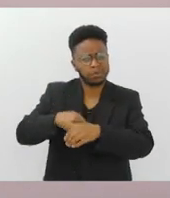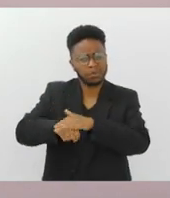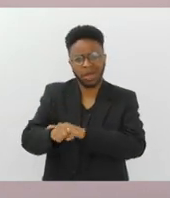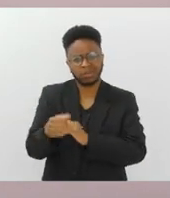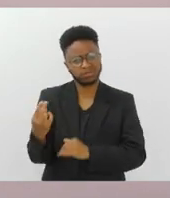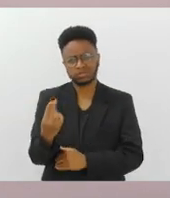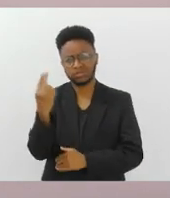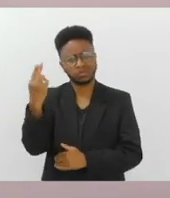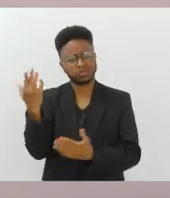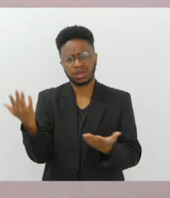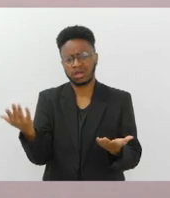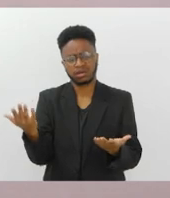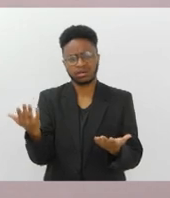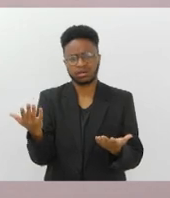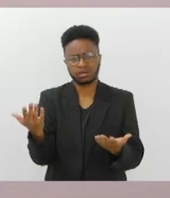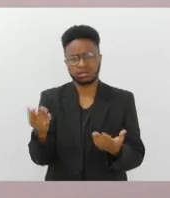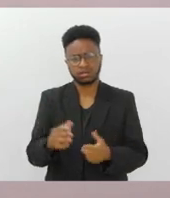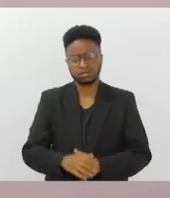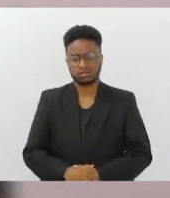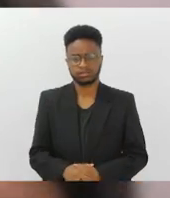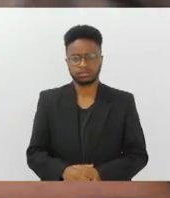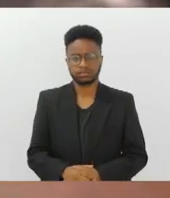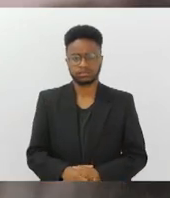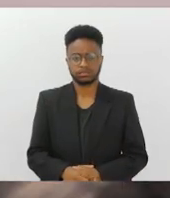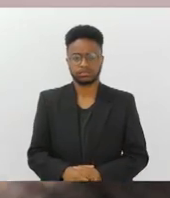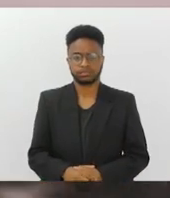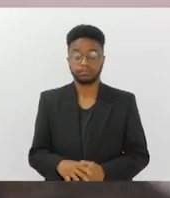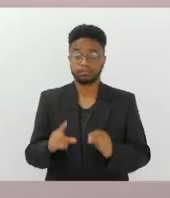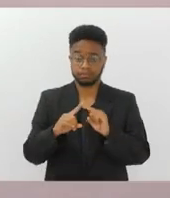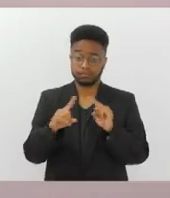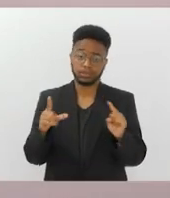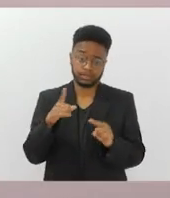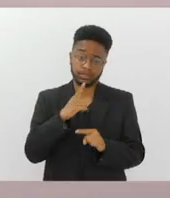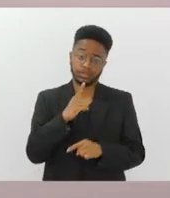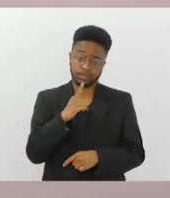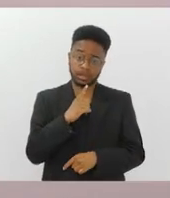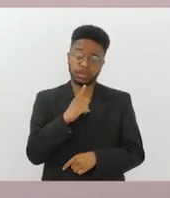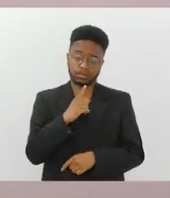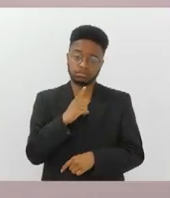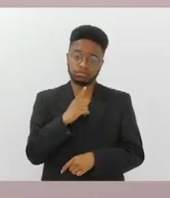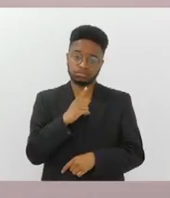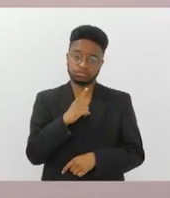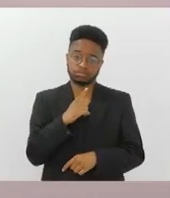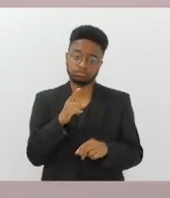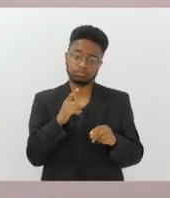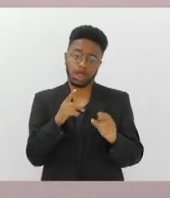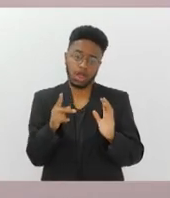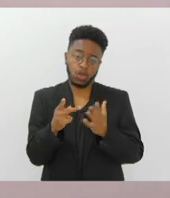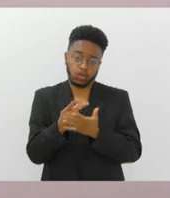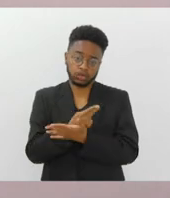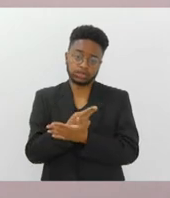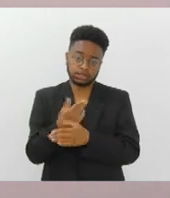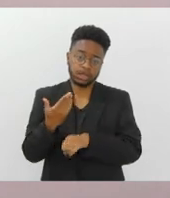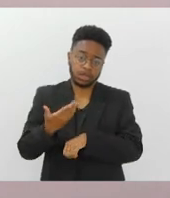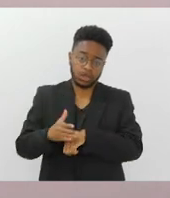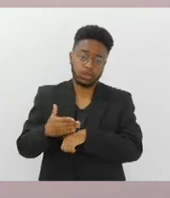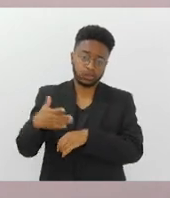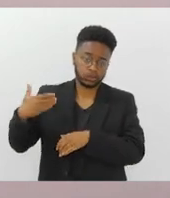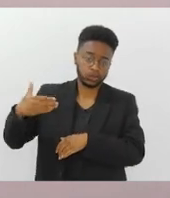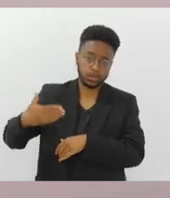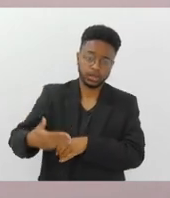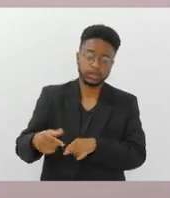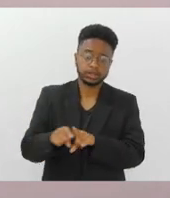surreal, né? Mas a gente tem isso teve isso durante muito tempo como prática e a gente ainda, às